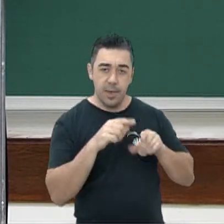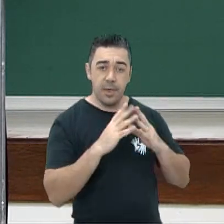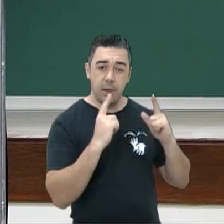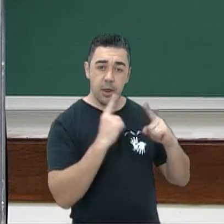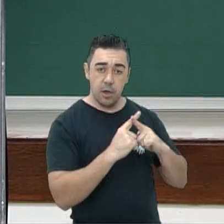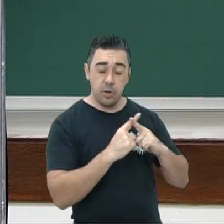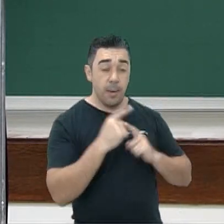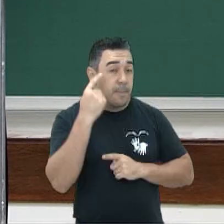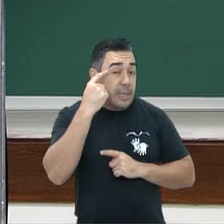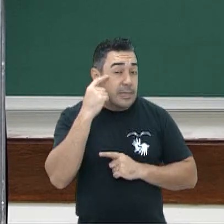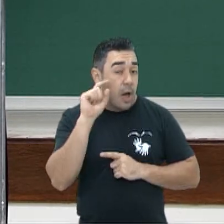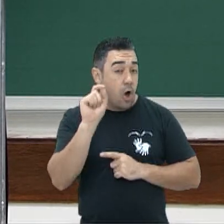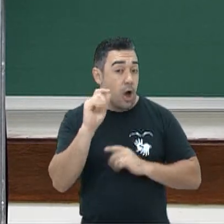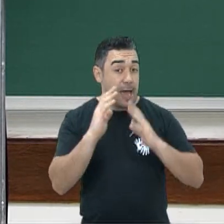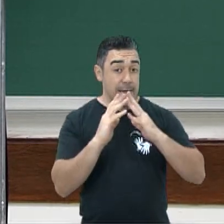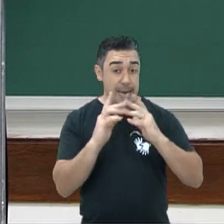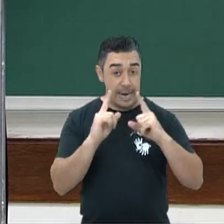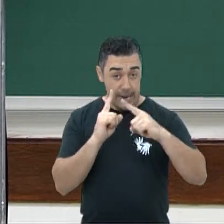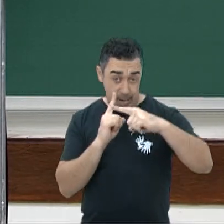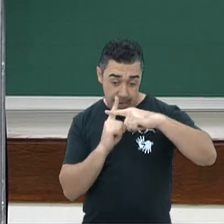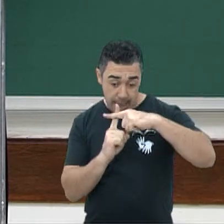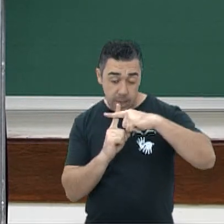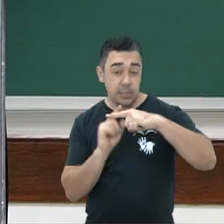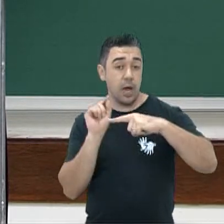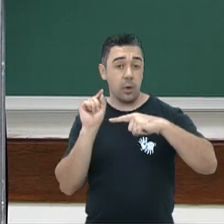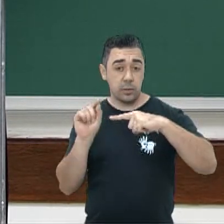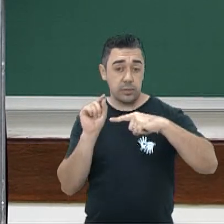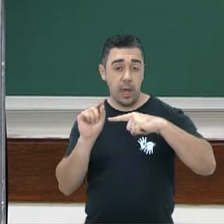pensar que a igreja aqui que a gente está falando é a